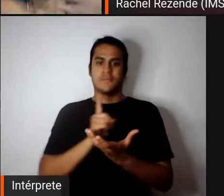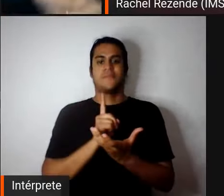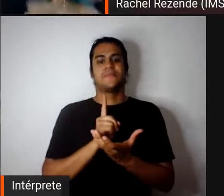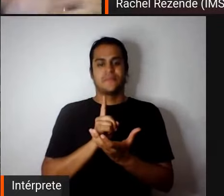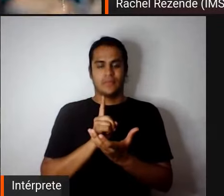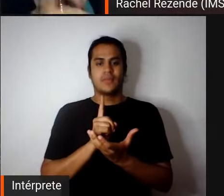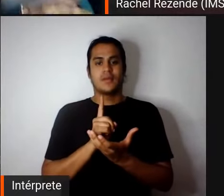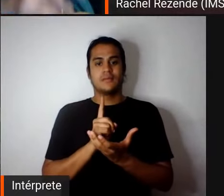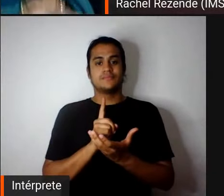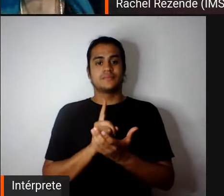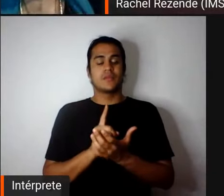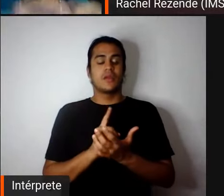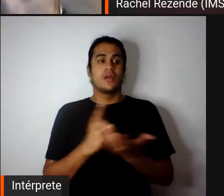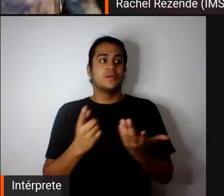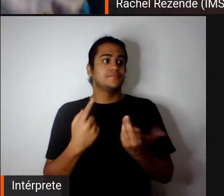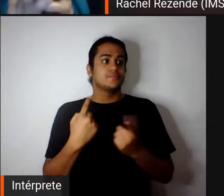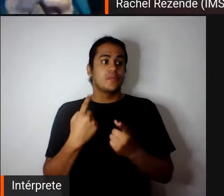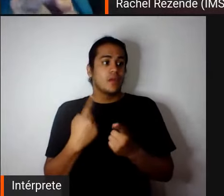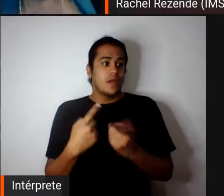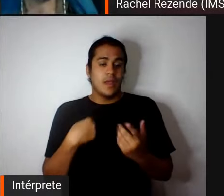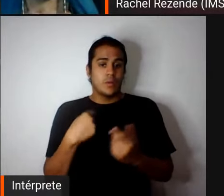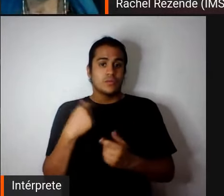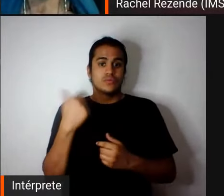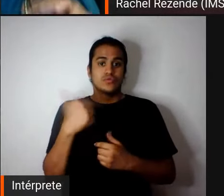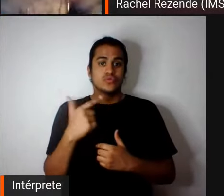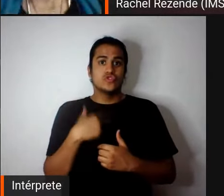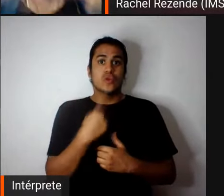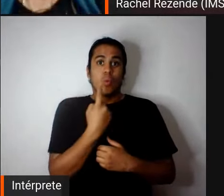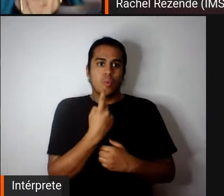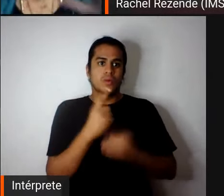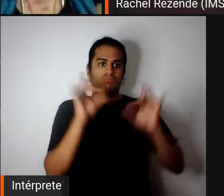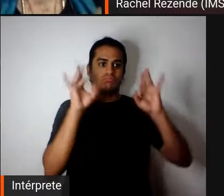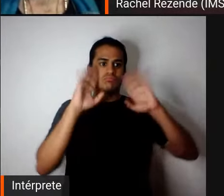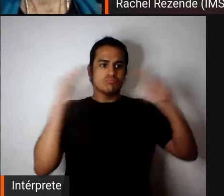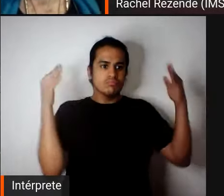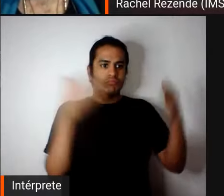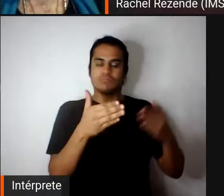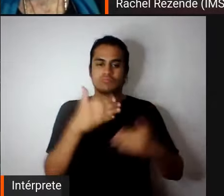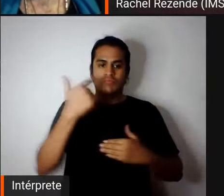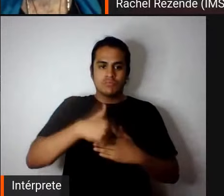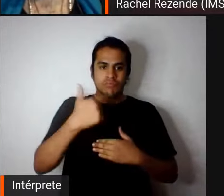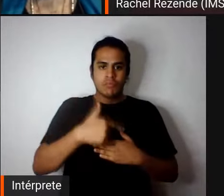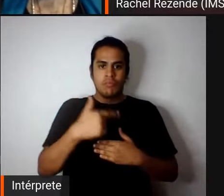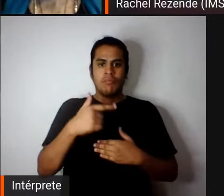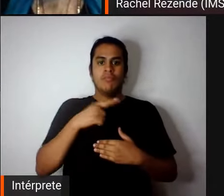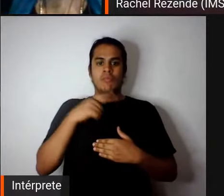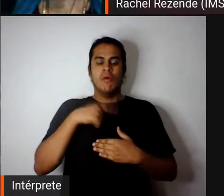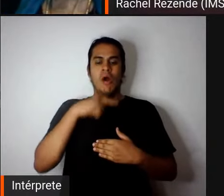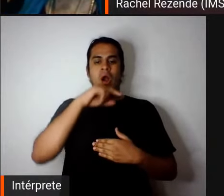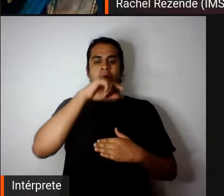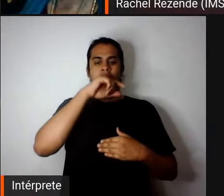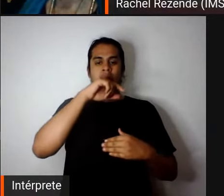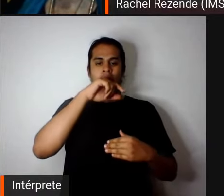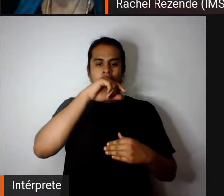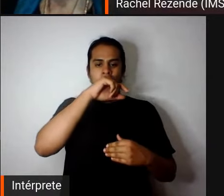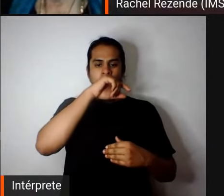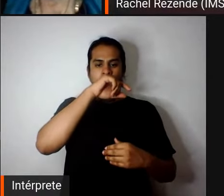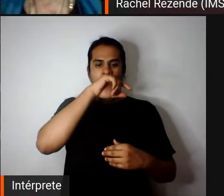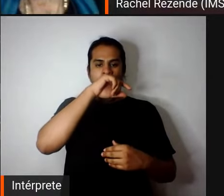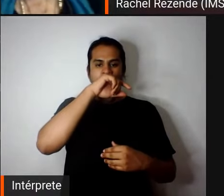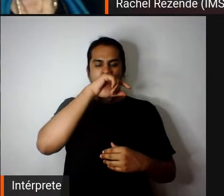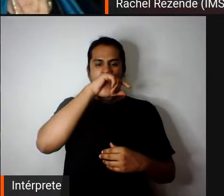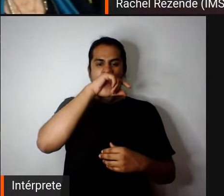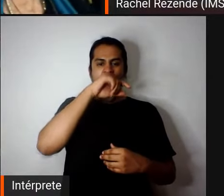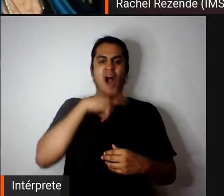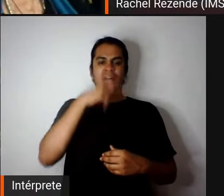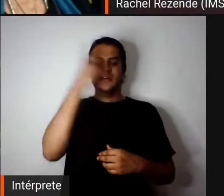eram tantos mundos que eu não tinha nenhuma específica, fazia assim, com avidez, essa avidez. Estava